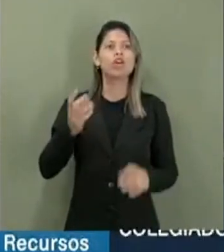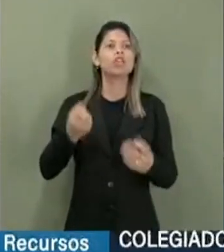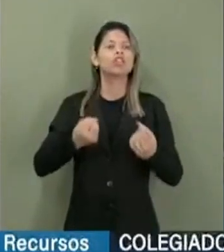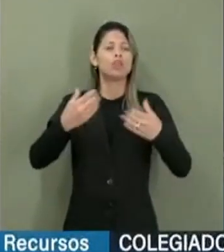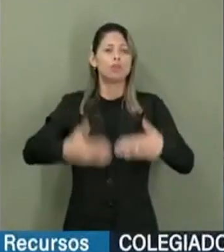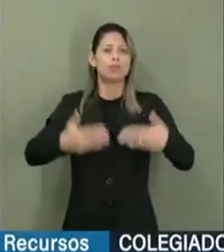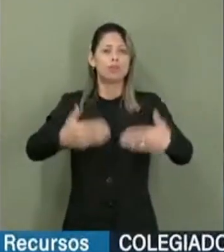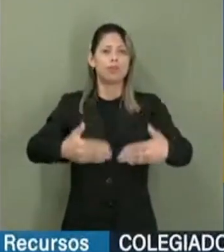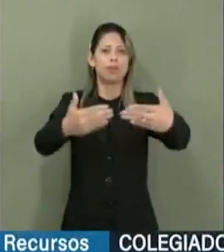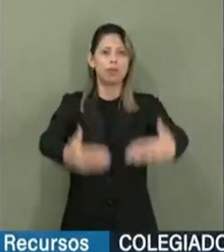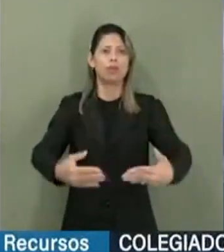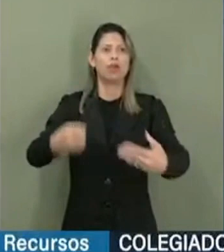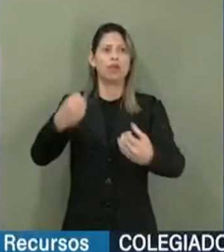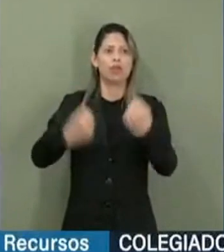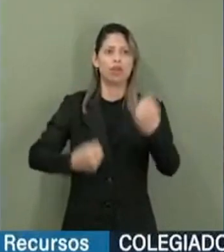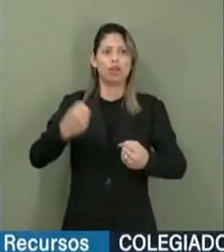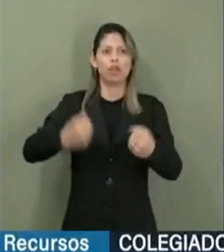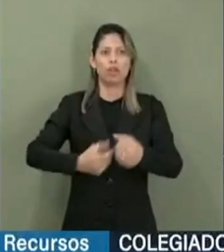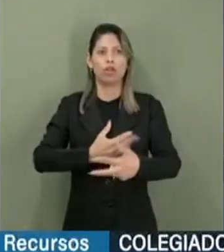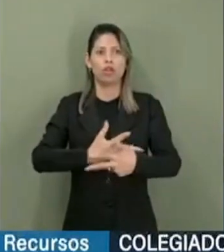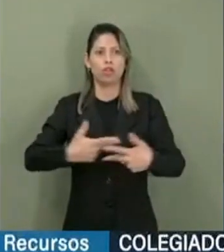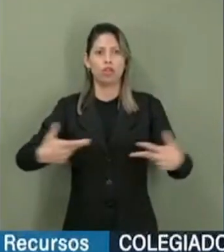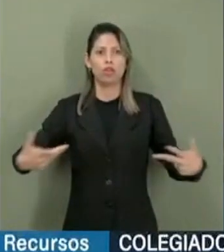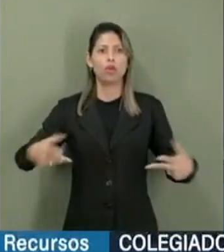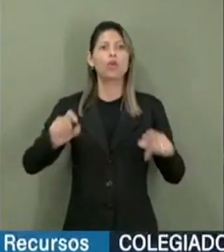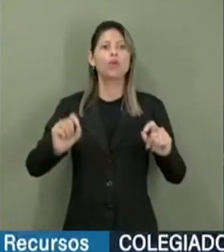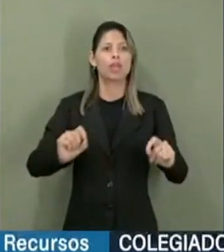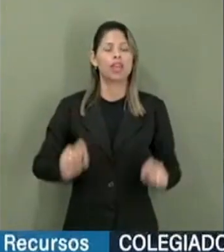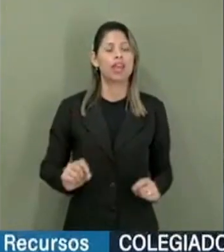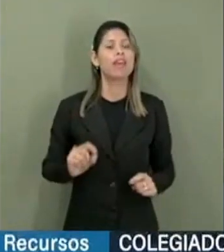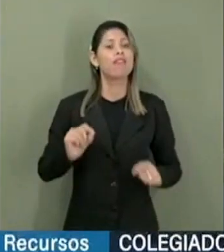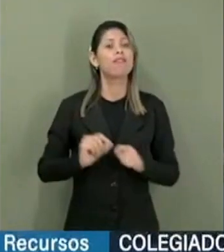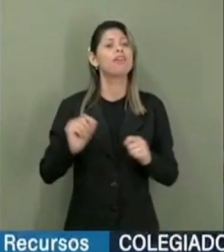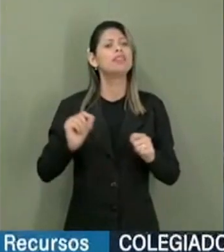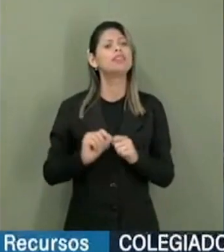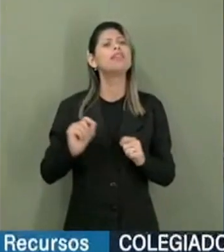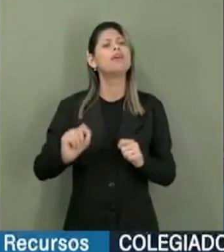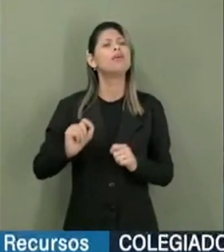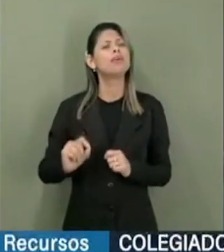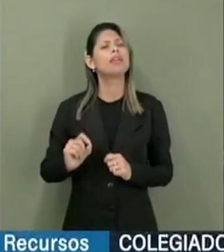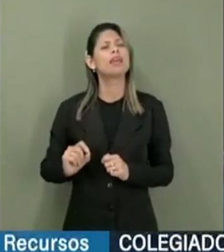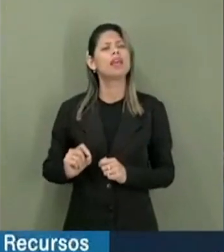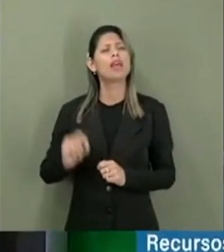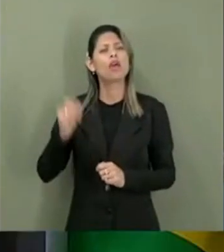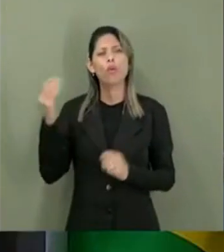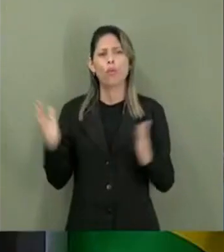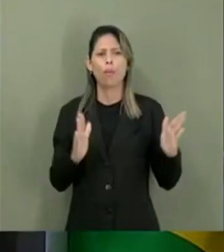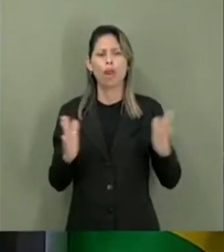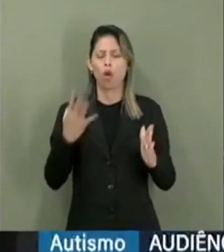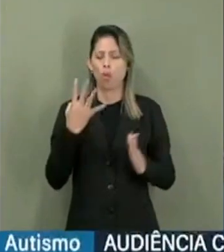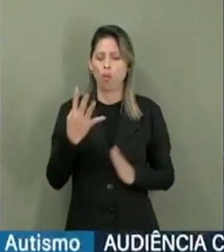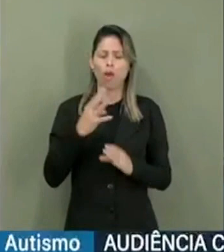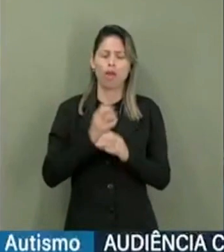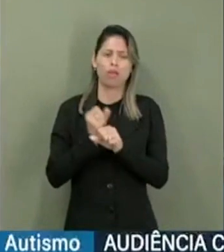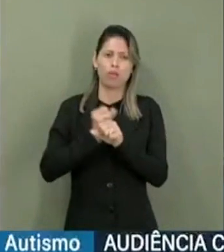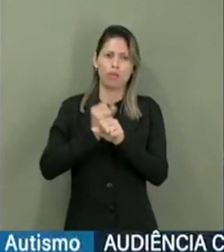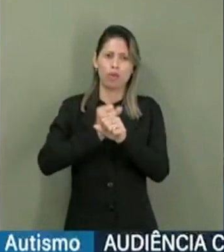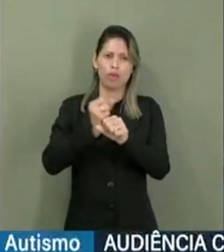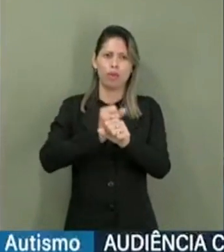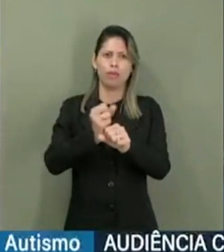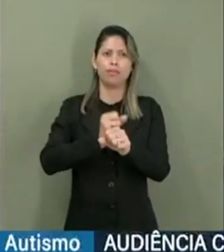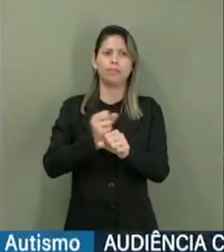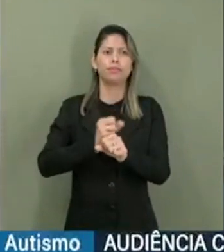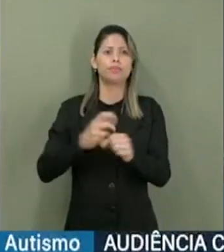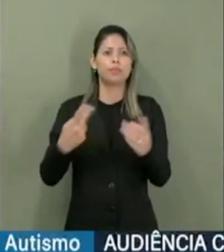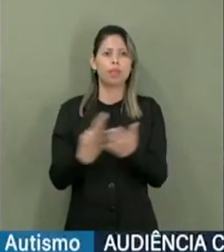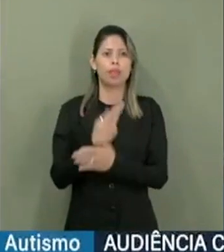volume superior ao que foi feito em todos os quatro anos da nefasta gestão